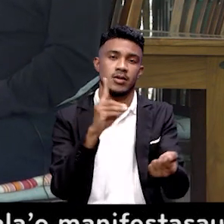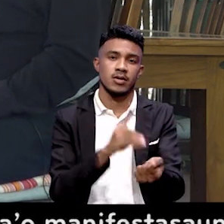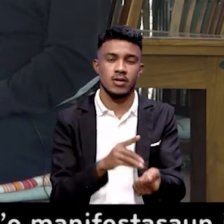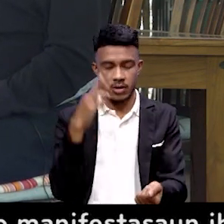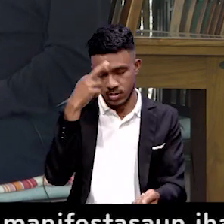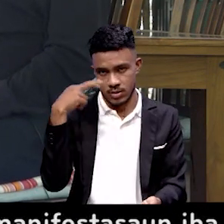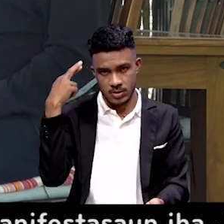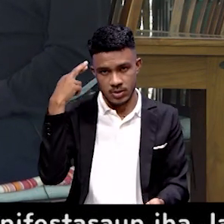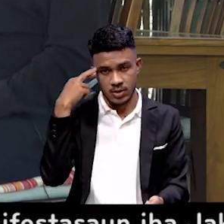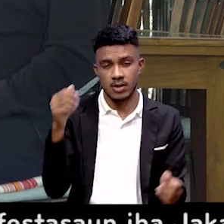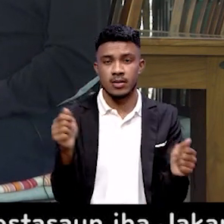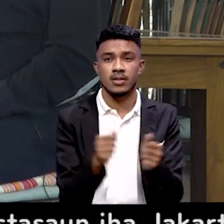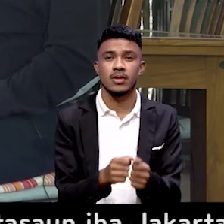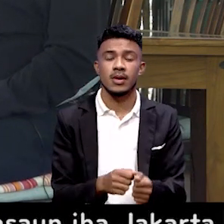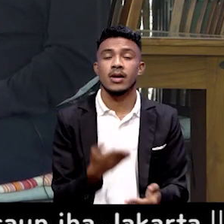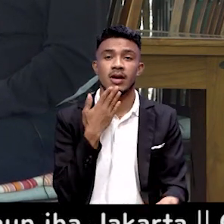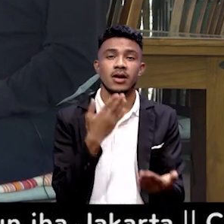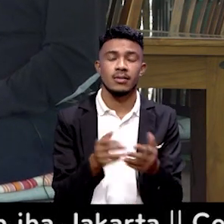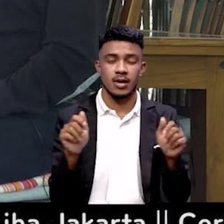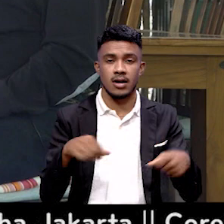Pela disponibilidade, também pela